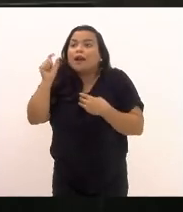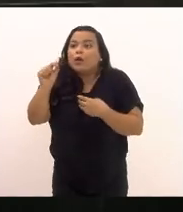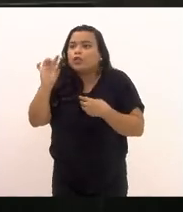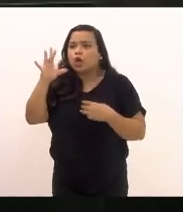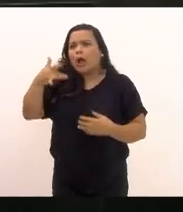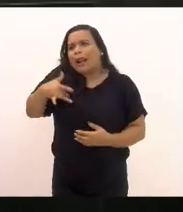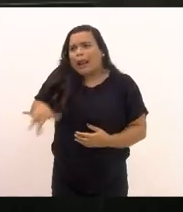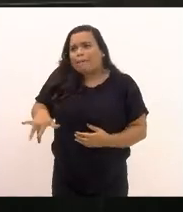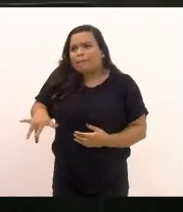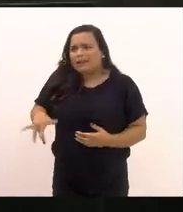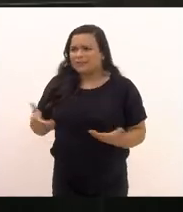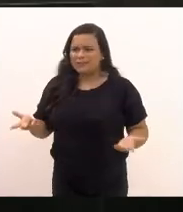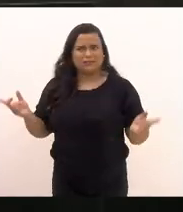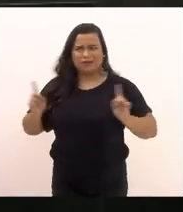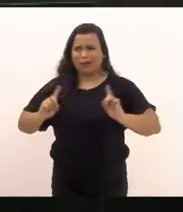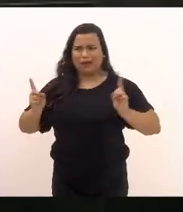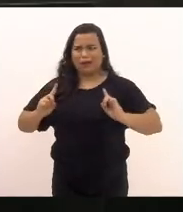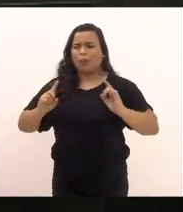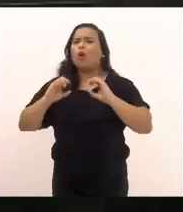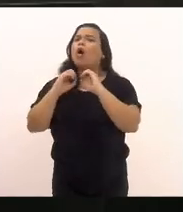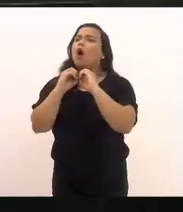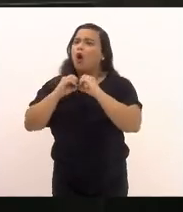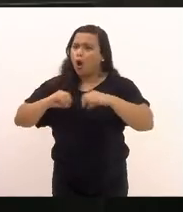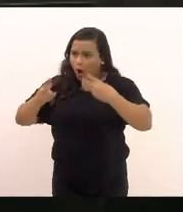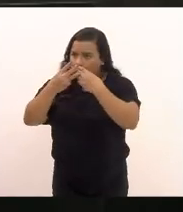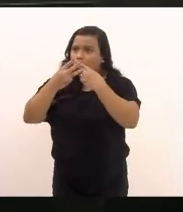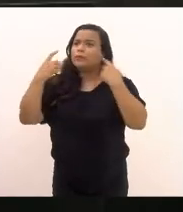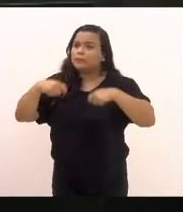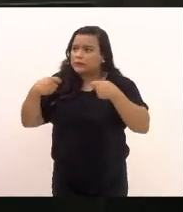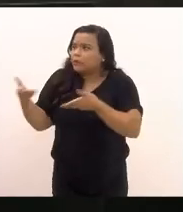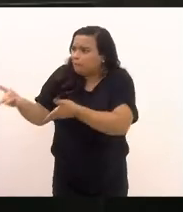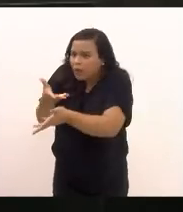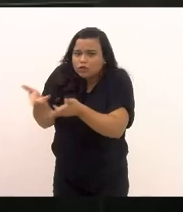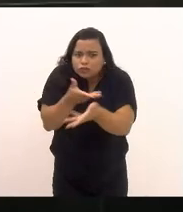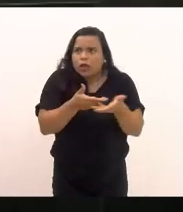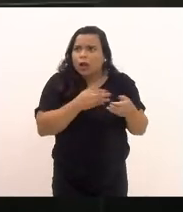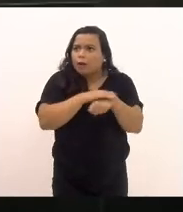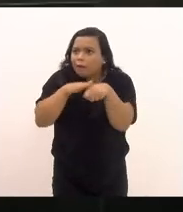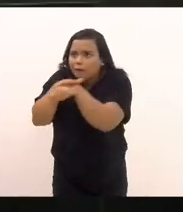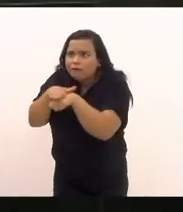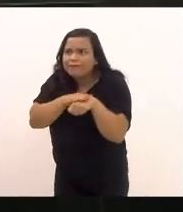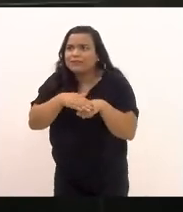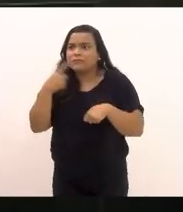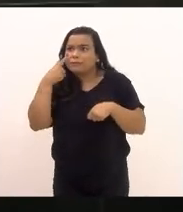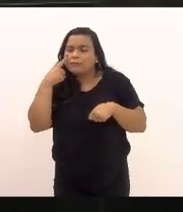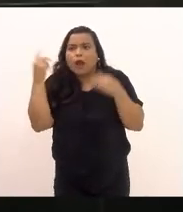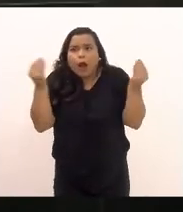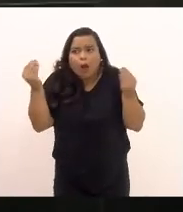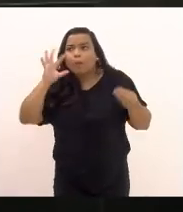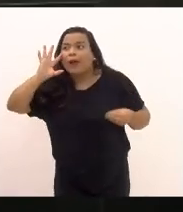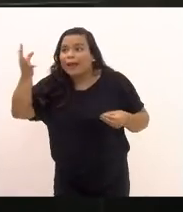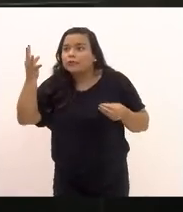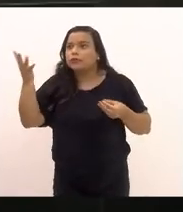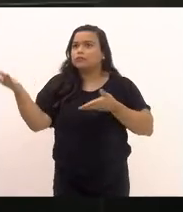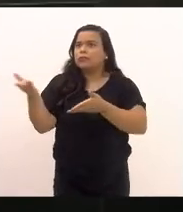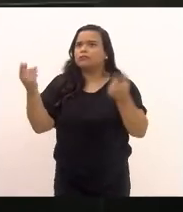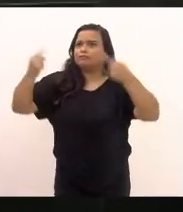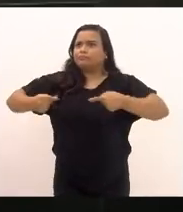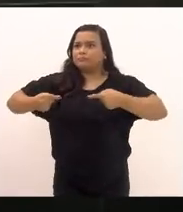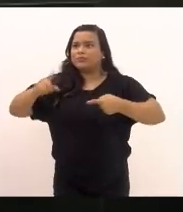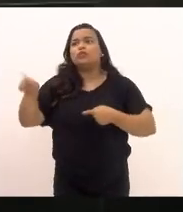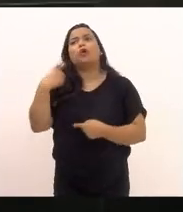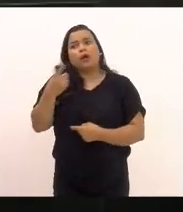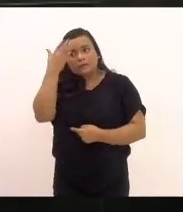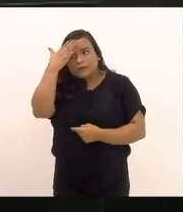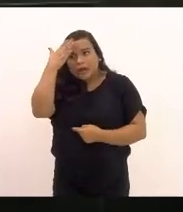episódio. A ONU tem que estar fortalecida para ser uma mediadora, fazer uma arbitragem desses conflitos. Nós sabemos o que está em jogo, em boa